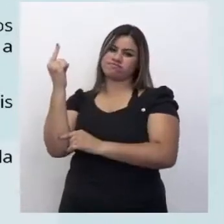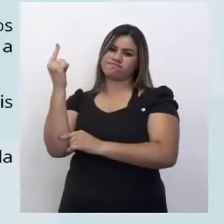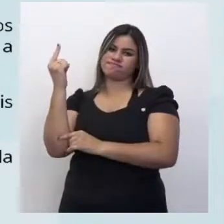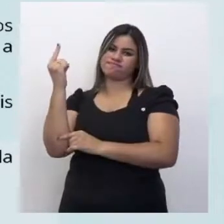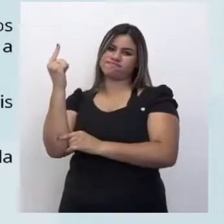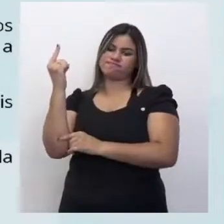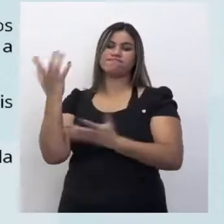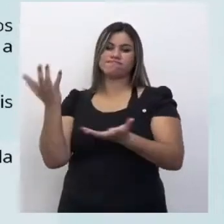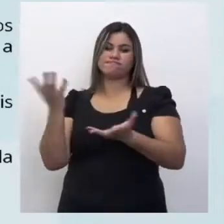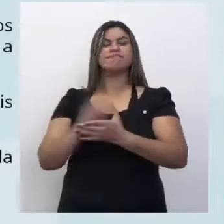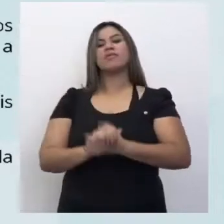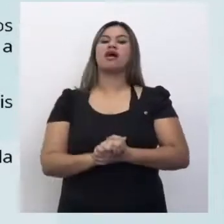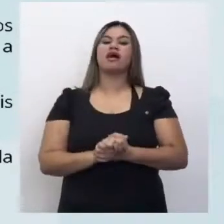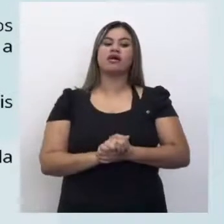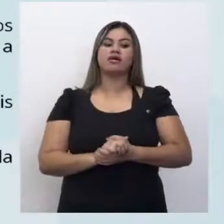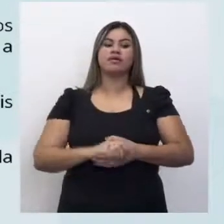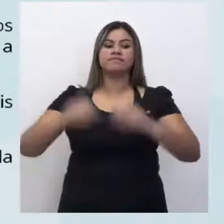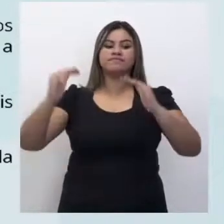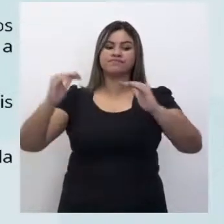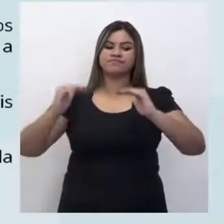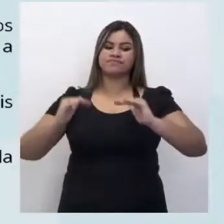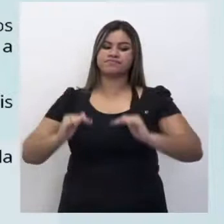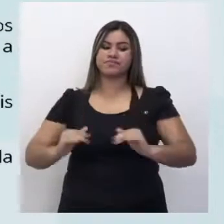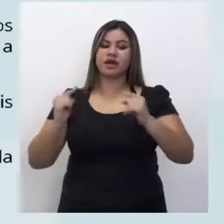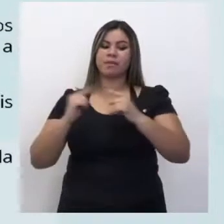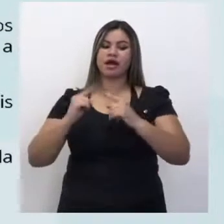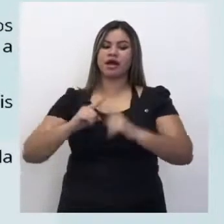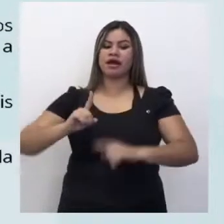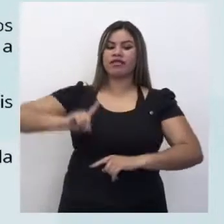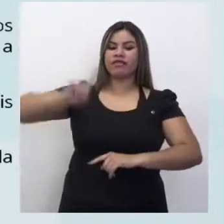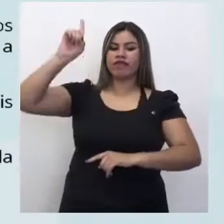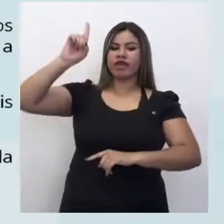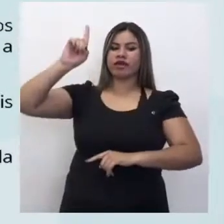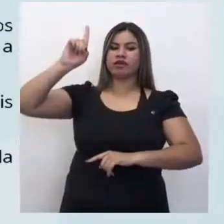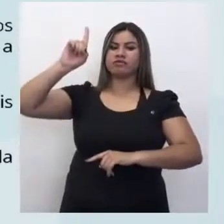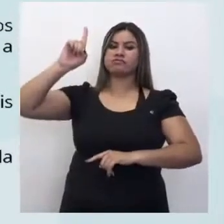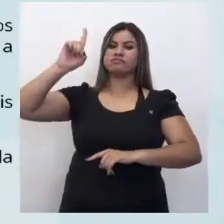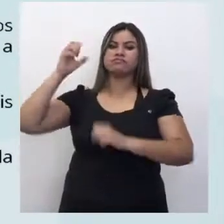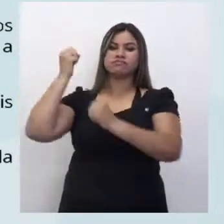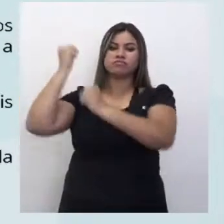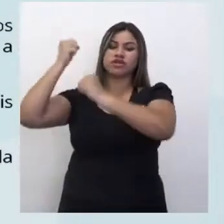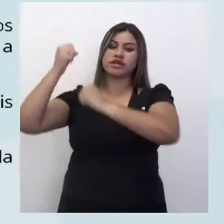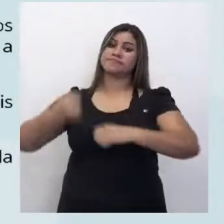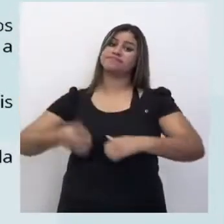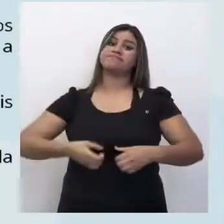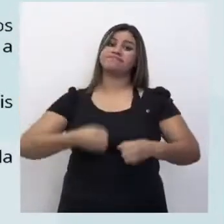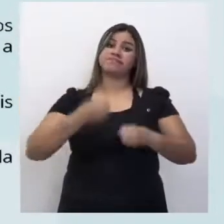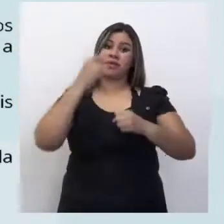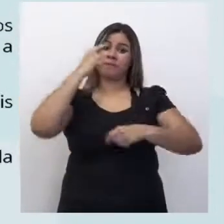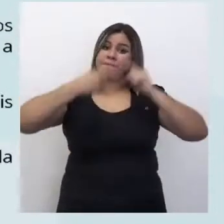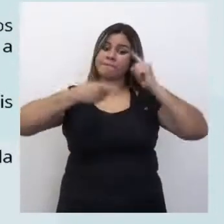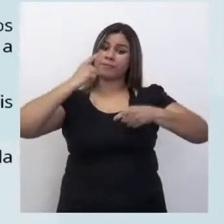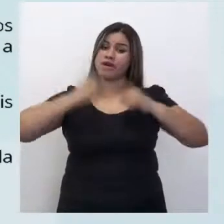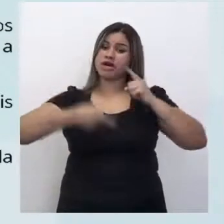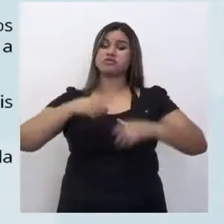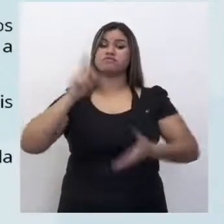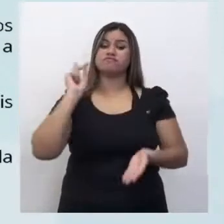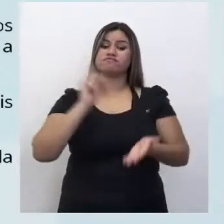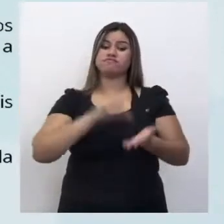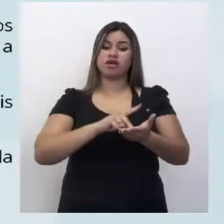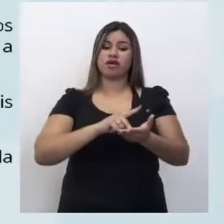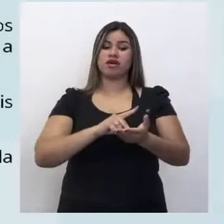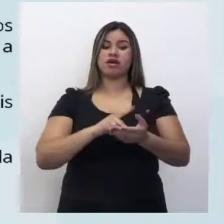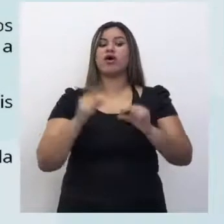rei. Ligação entre poder divino e poder real. A ideia de que os reis se submetiam somente